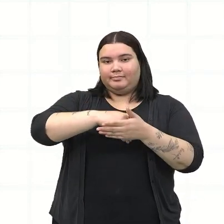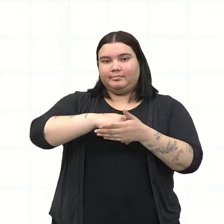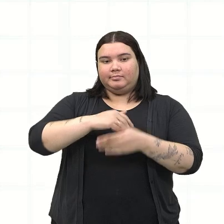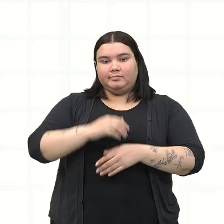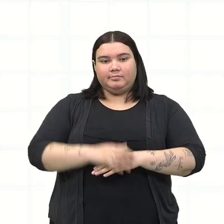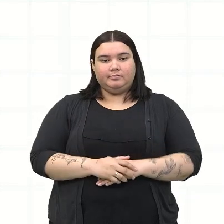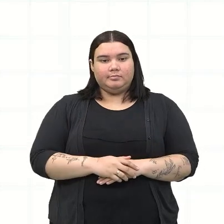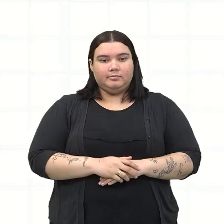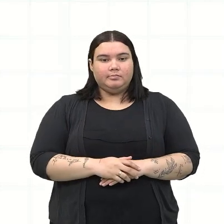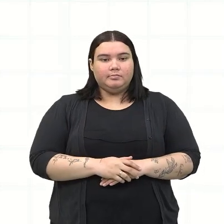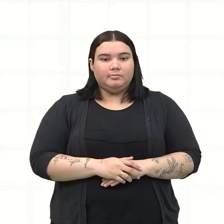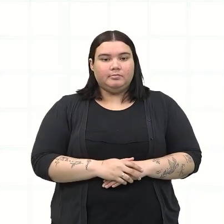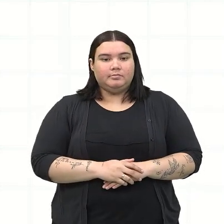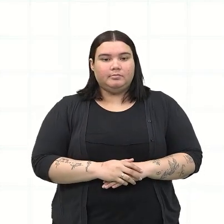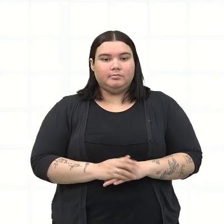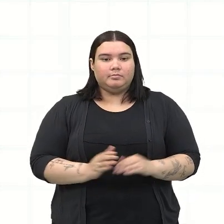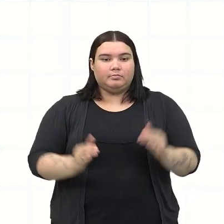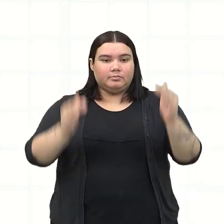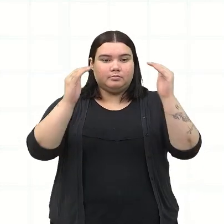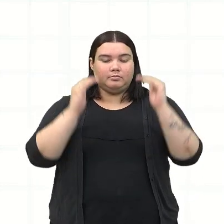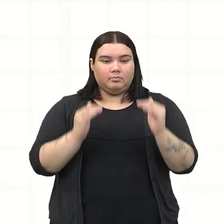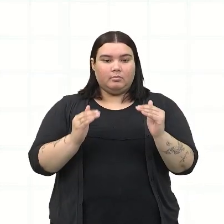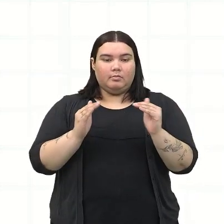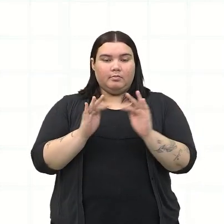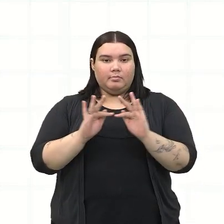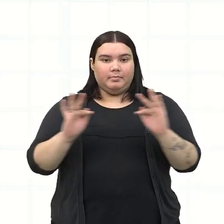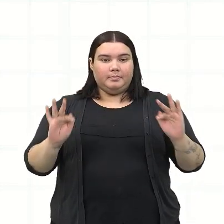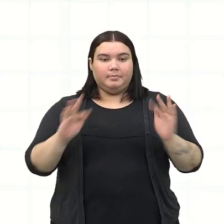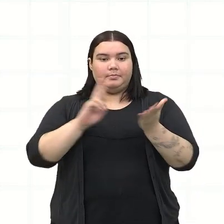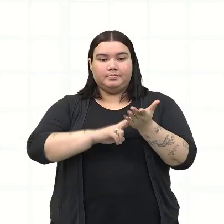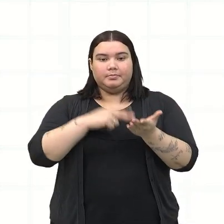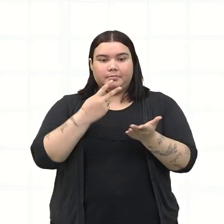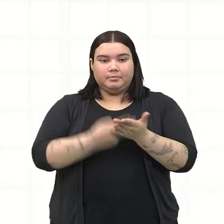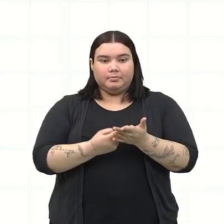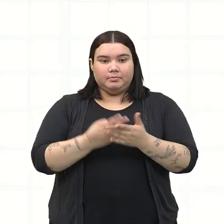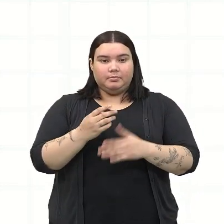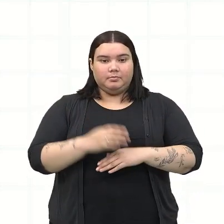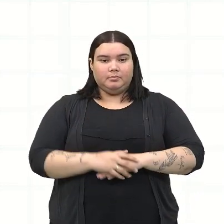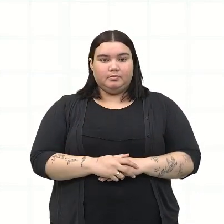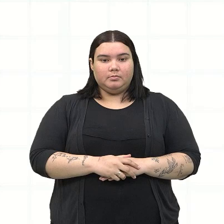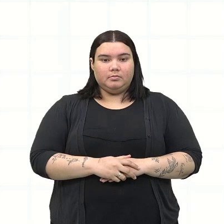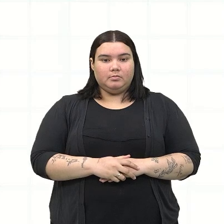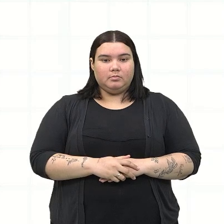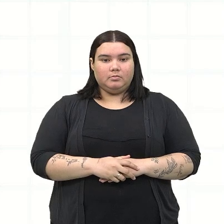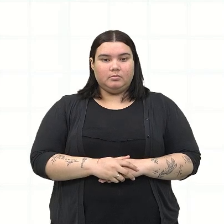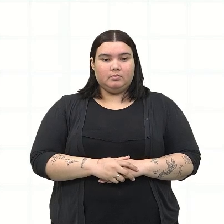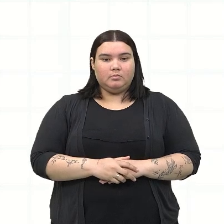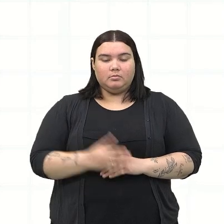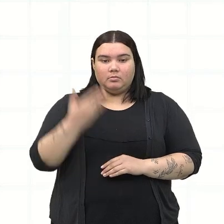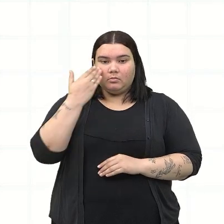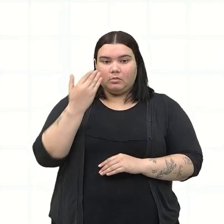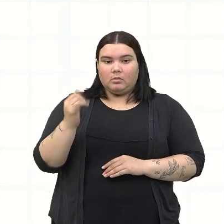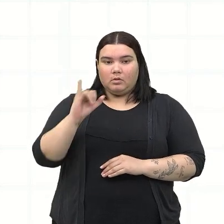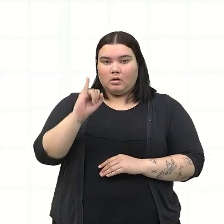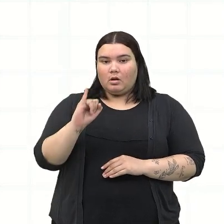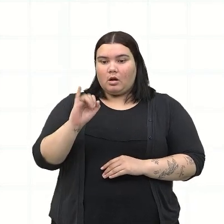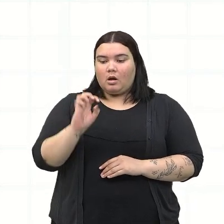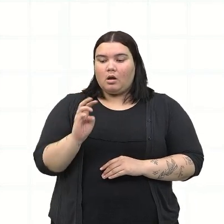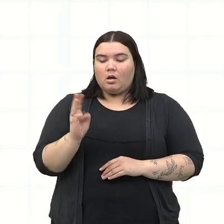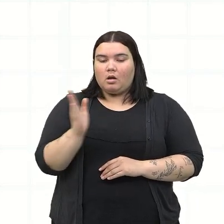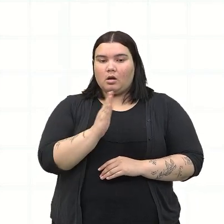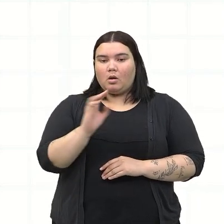futebol. I'll learn English. Olha só, ao invés de estar assim, ó, I will.